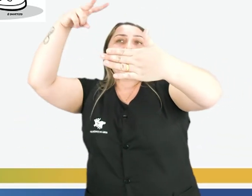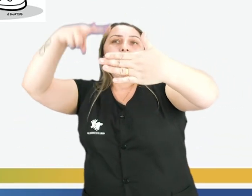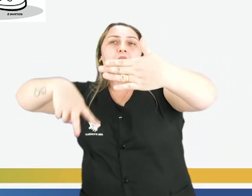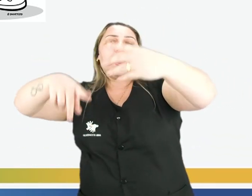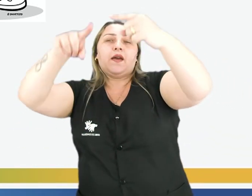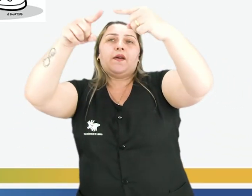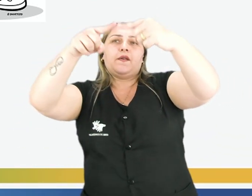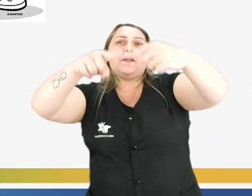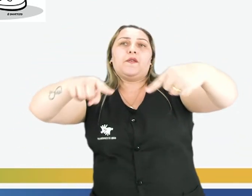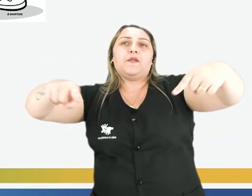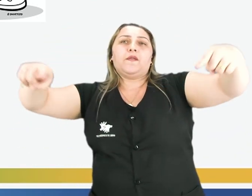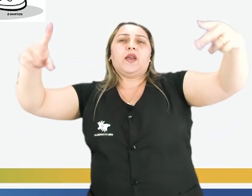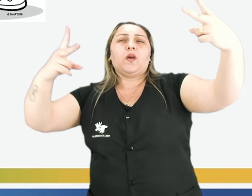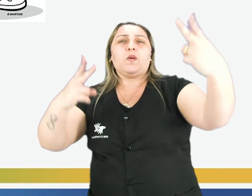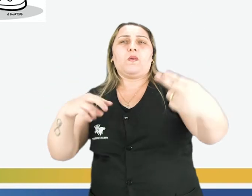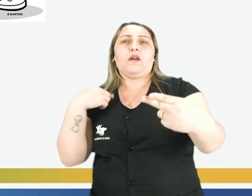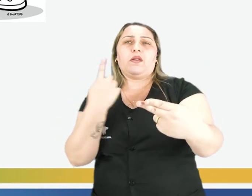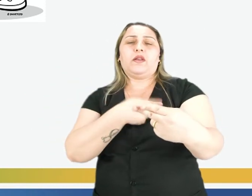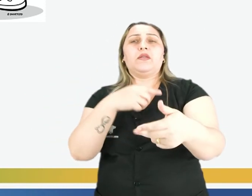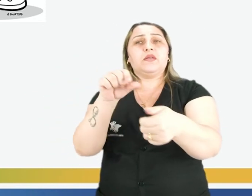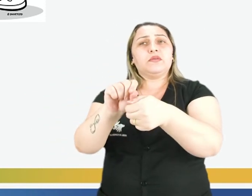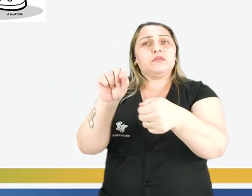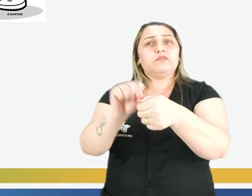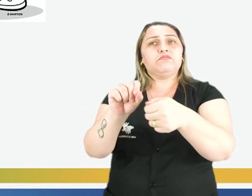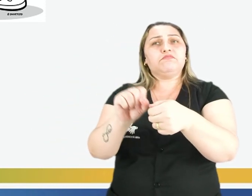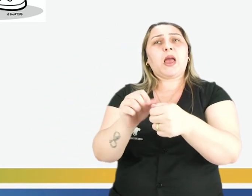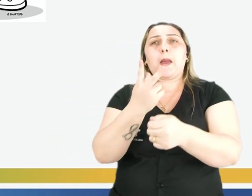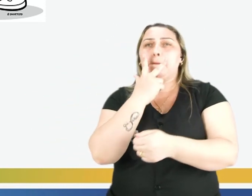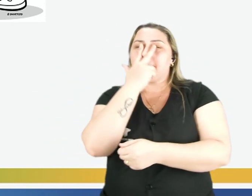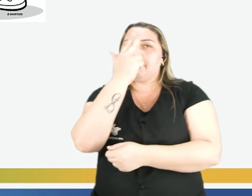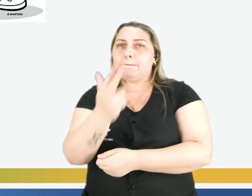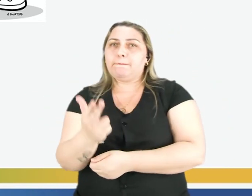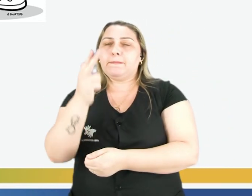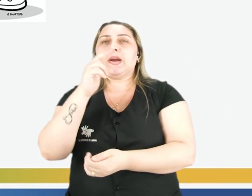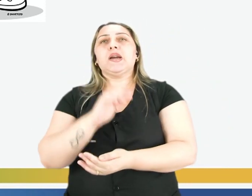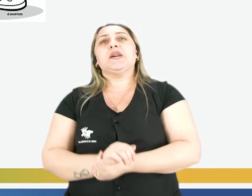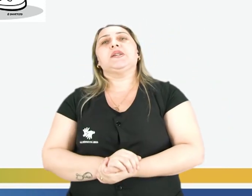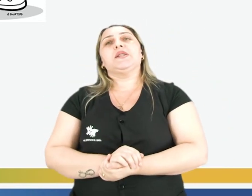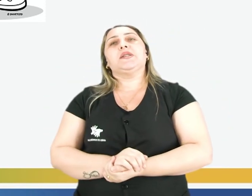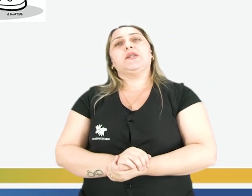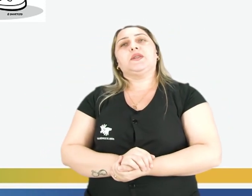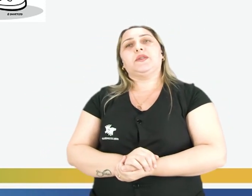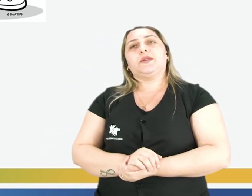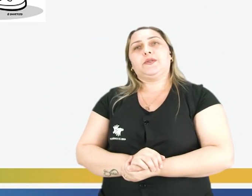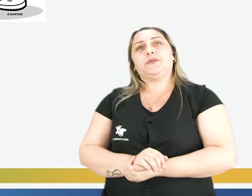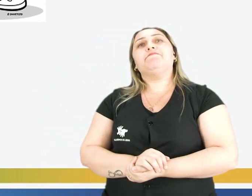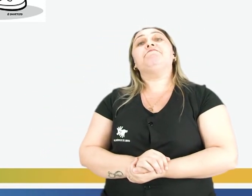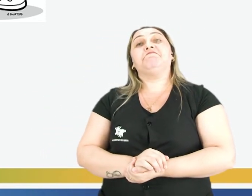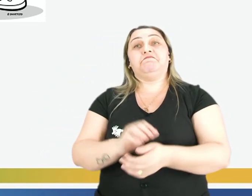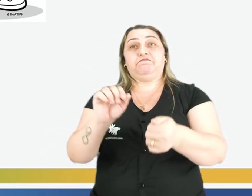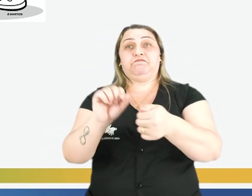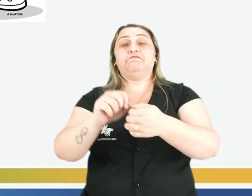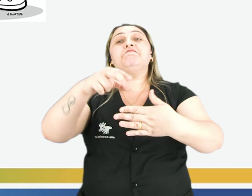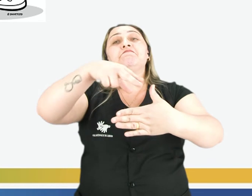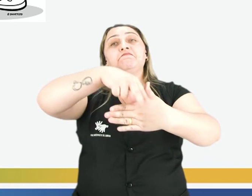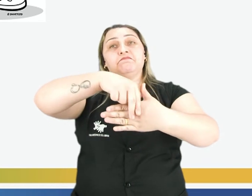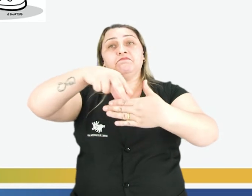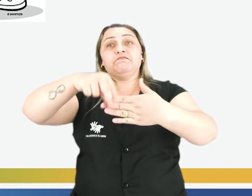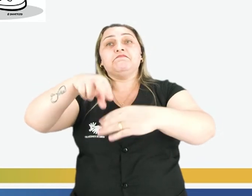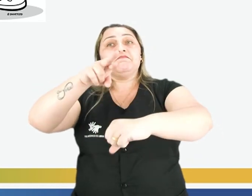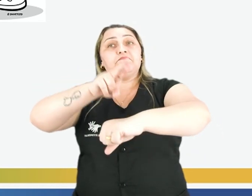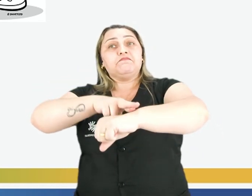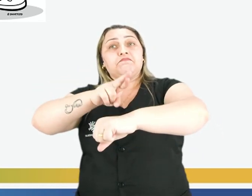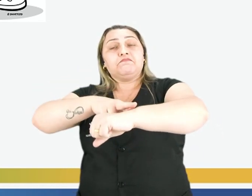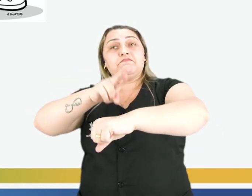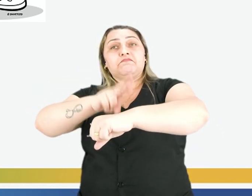fazer aqui como a gente fez, você vai fazer parecido com o que você tiver. Importante que você faça os cordéis, faça os ritmos.